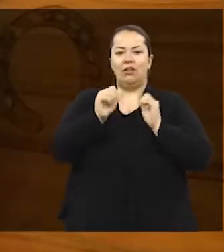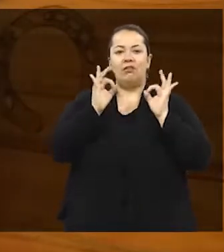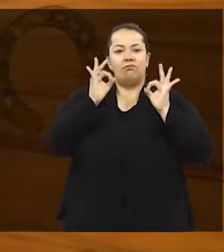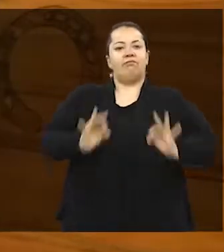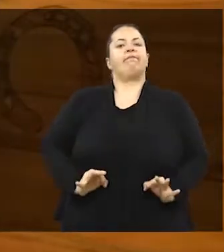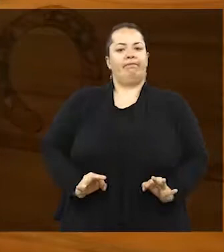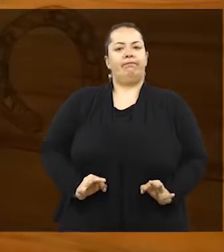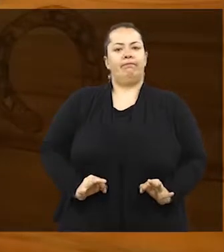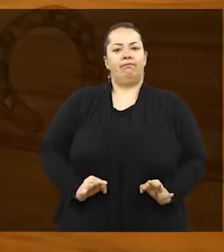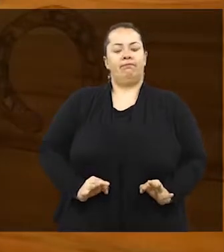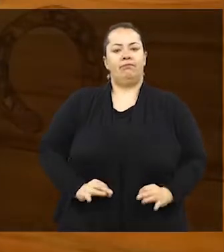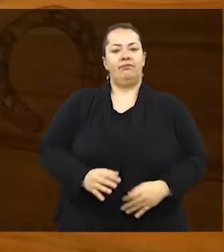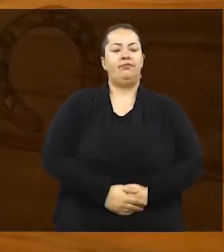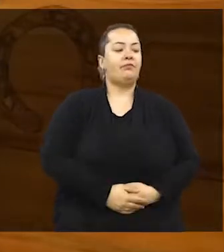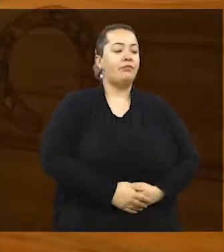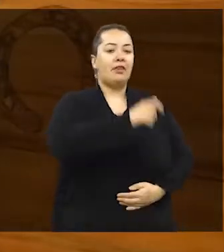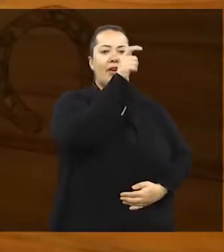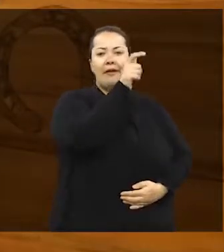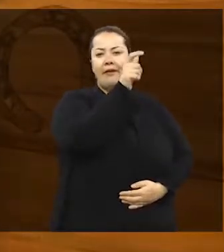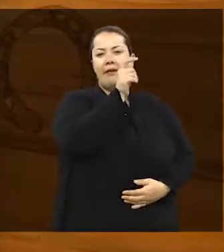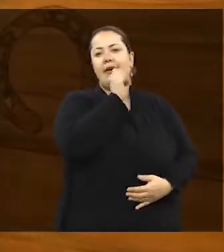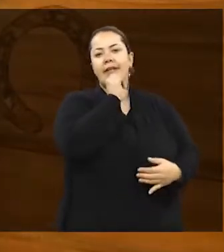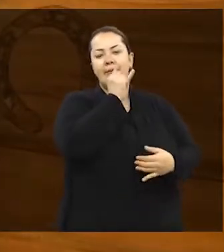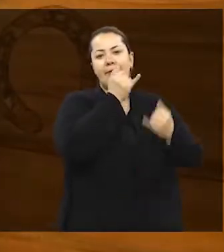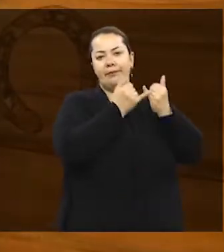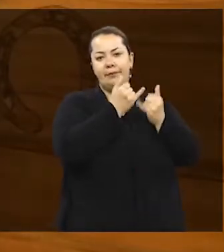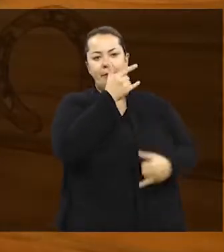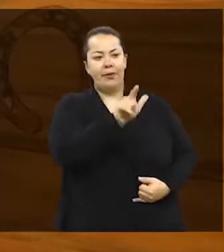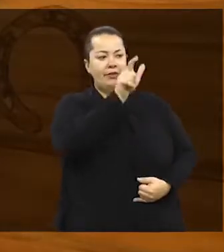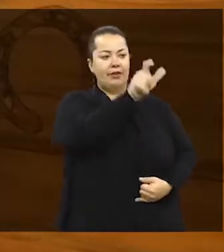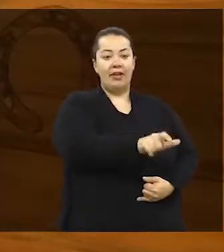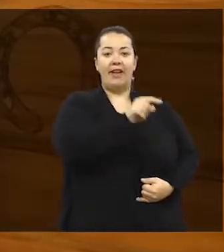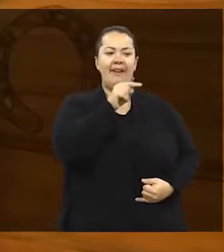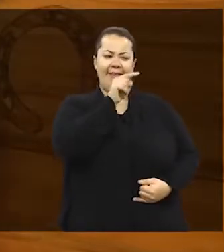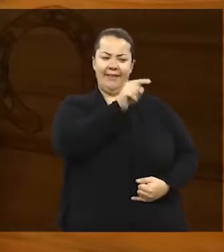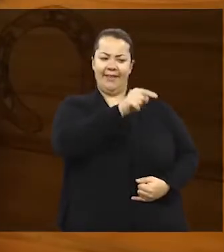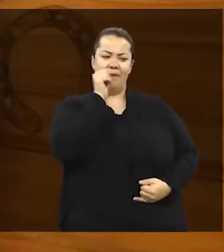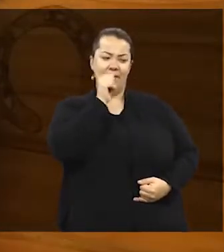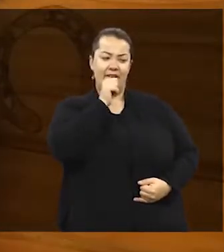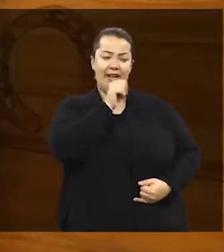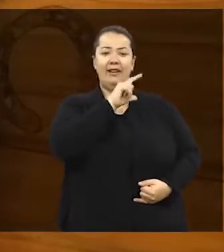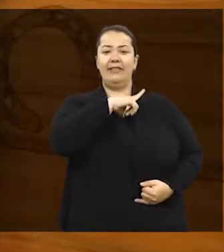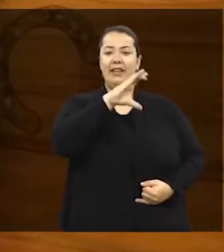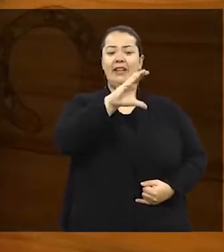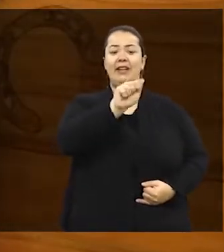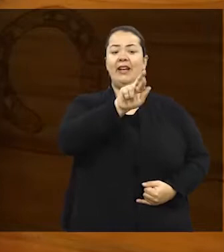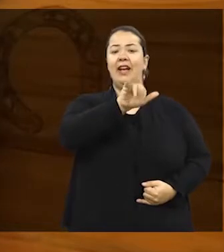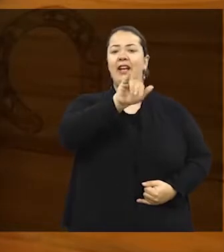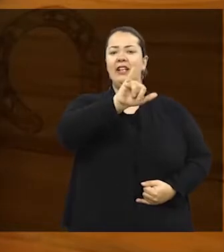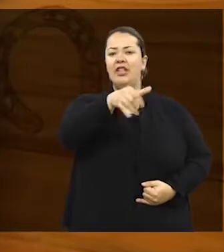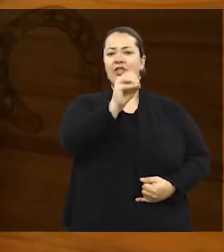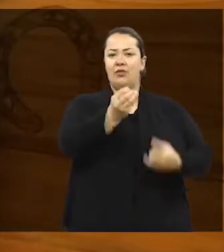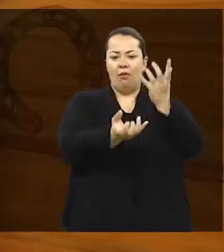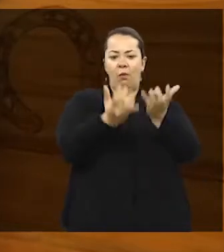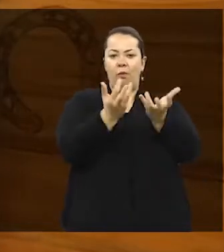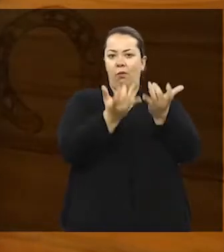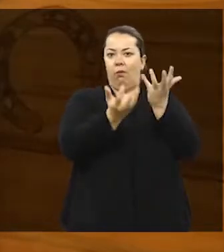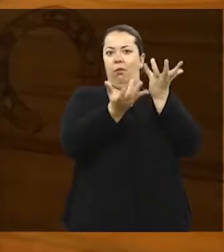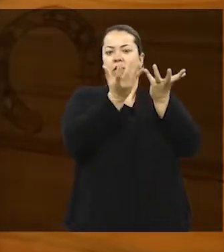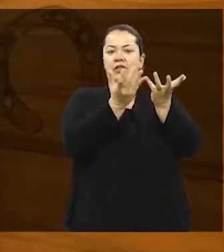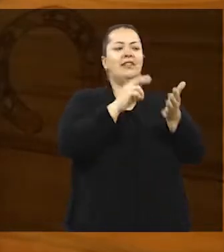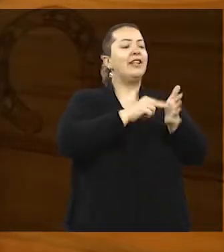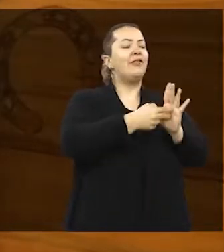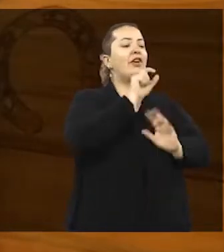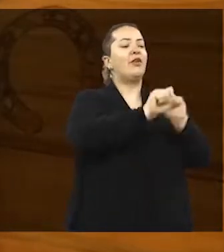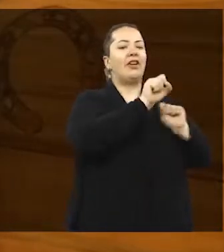ou anda envolvida com algum rapaz. O hábito de matear pode se dar de 3 formas. A primeira é